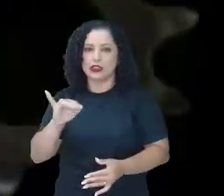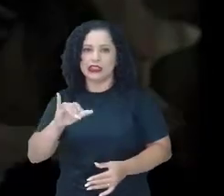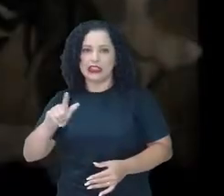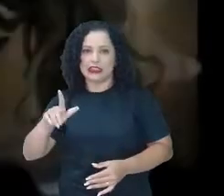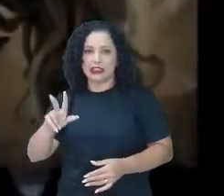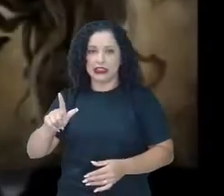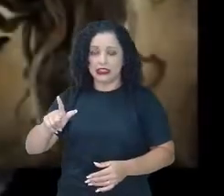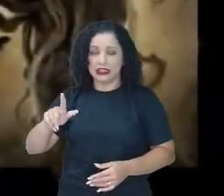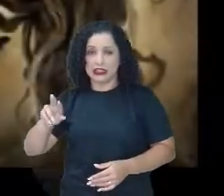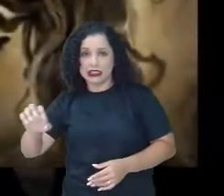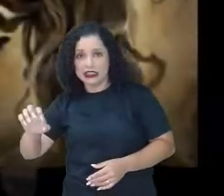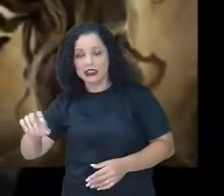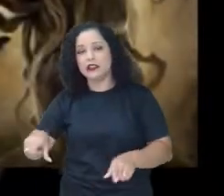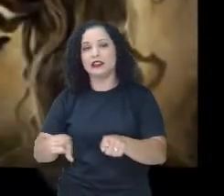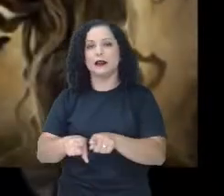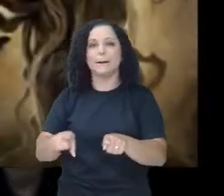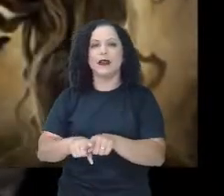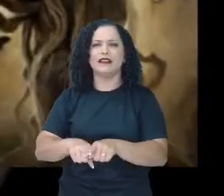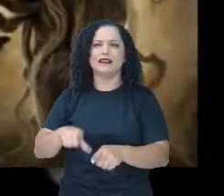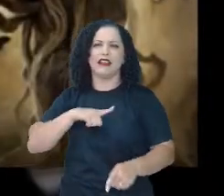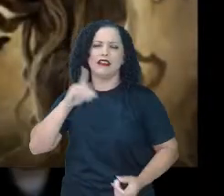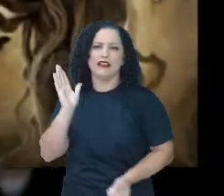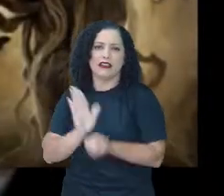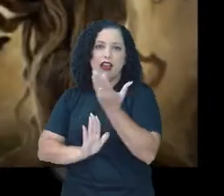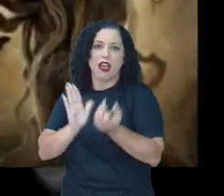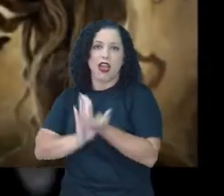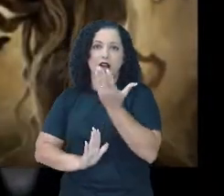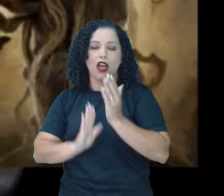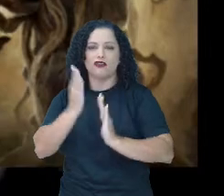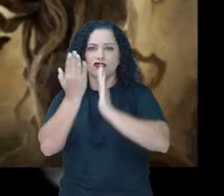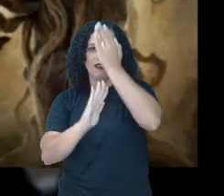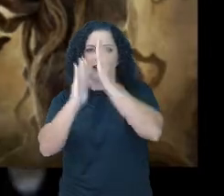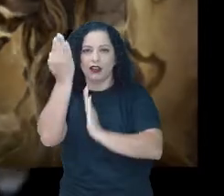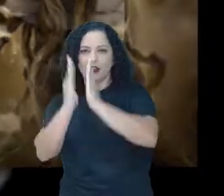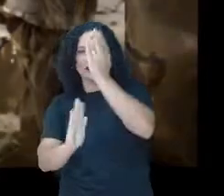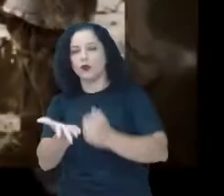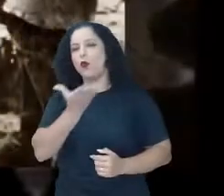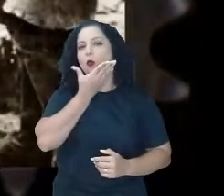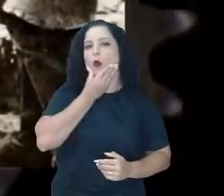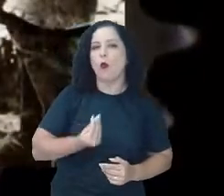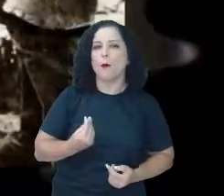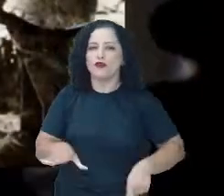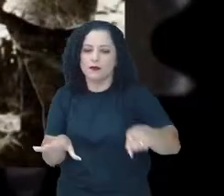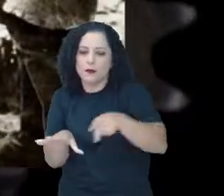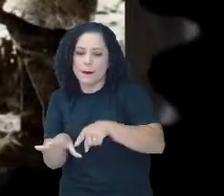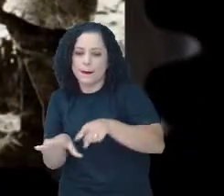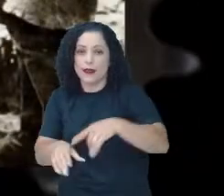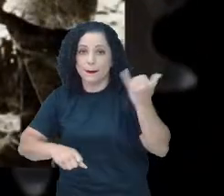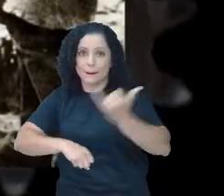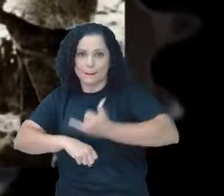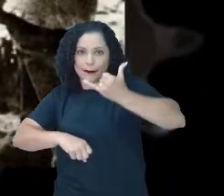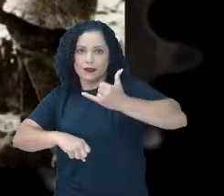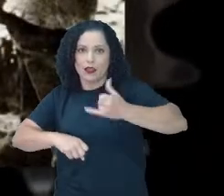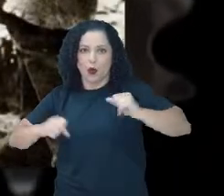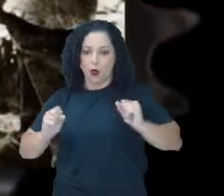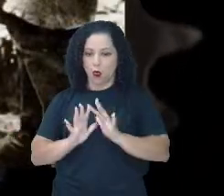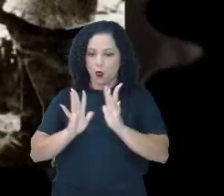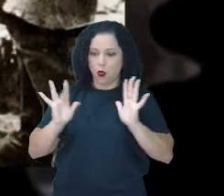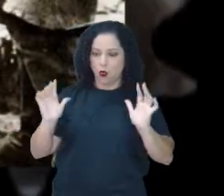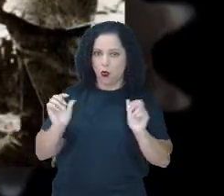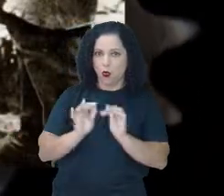surgiram as primeiras lendas dos golems. Eram criaturas de pedra ou metal, moldadas e encantadas,